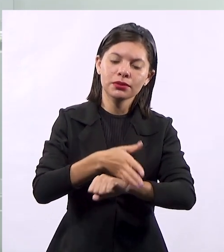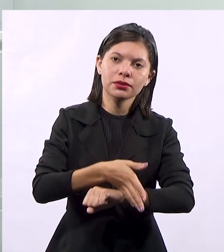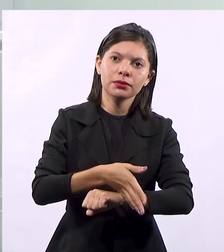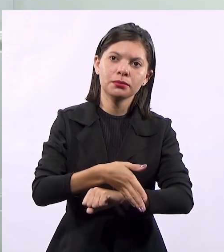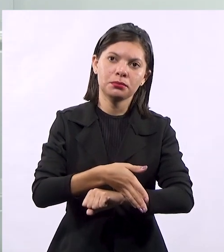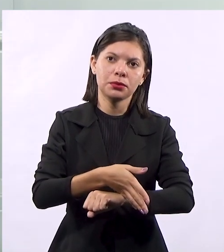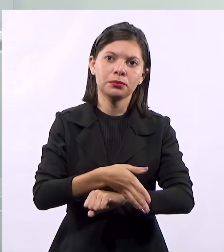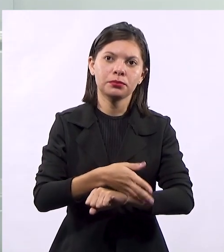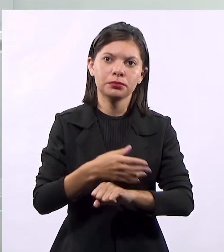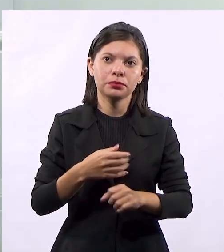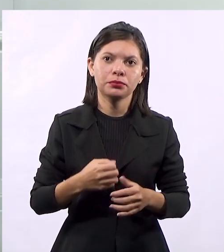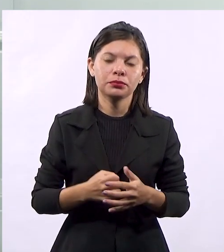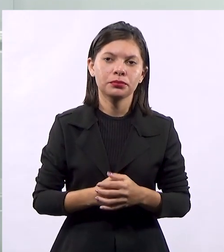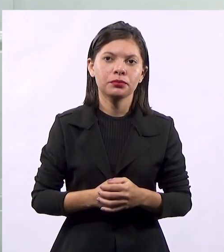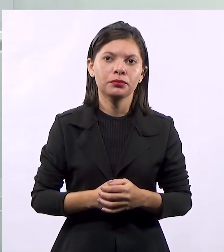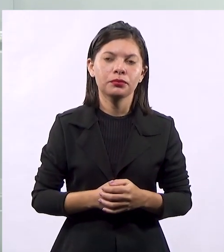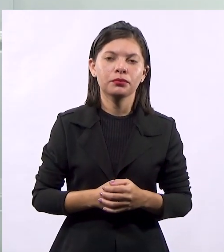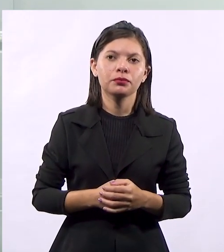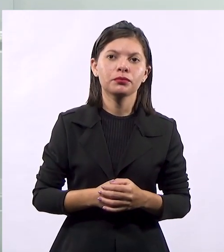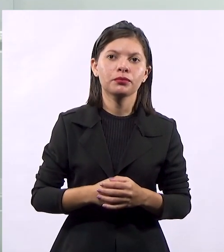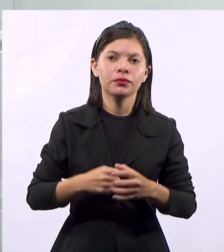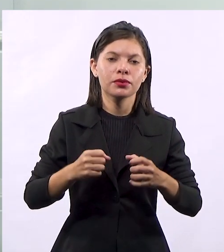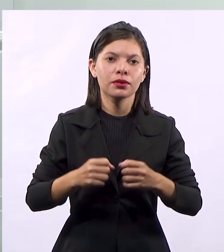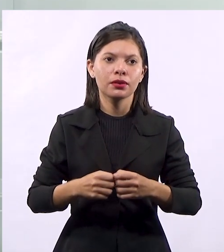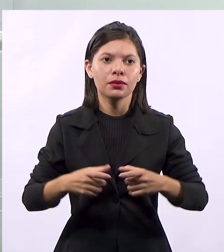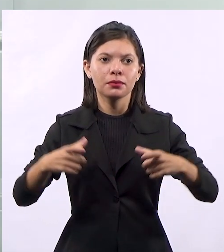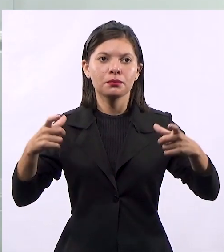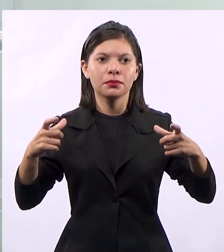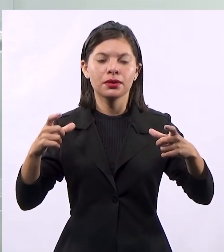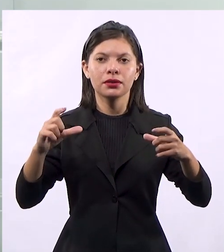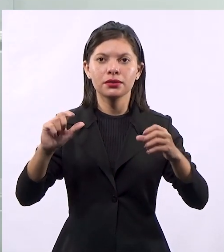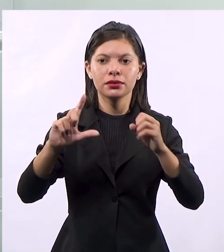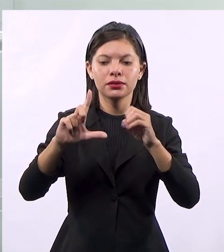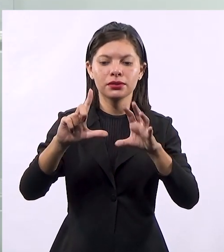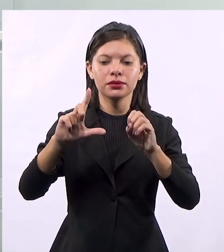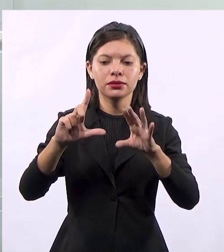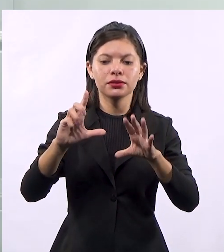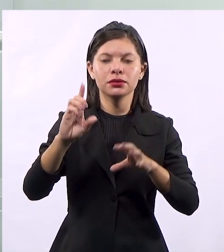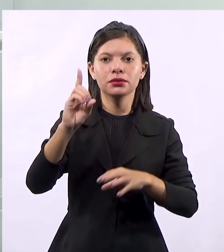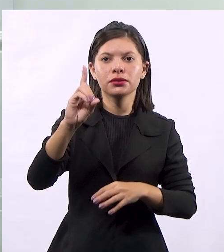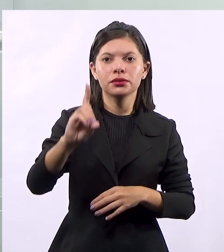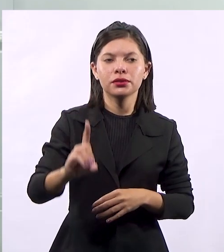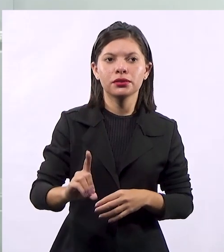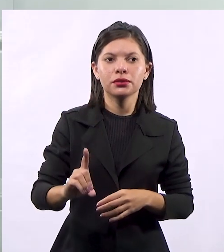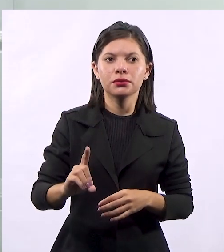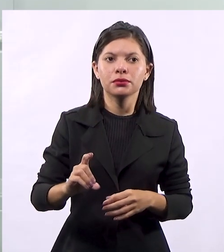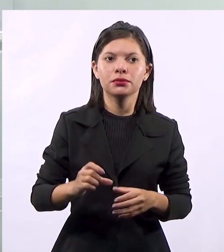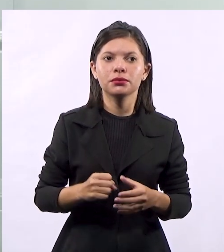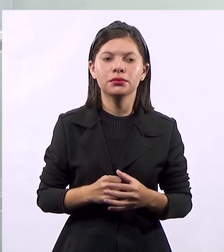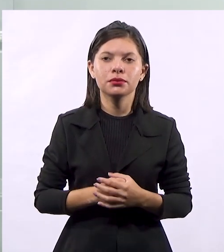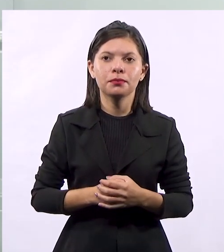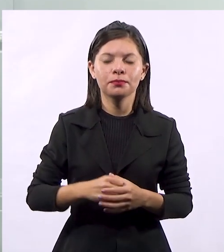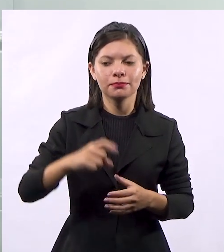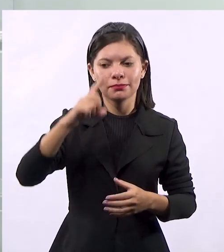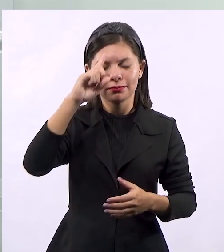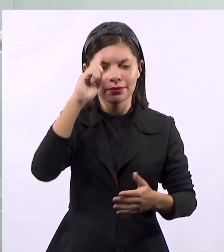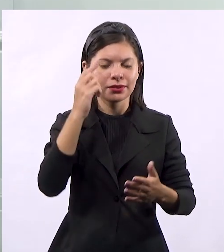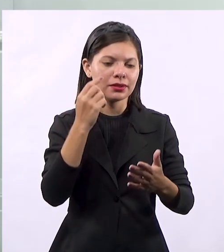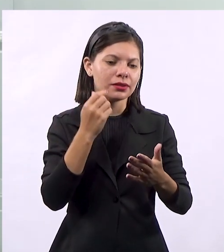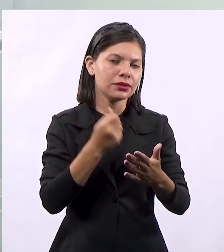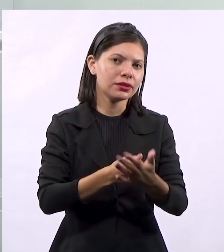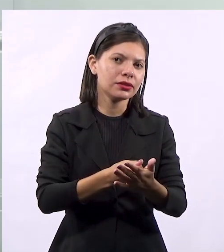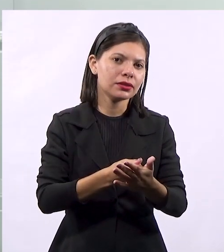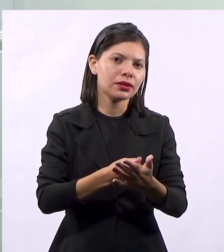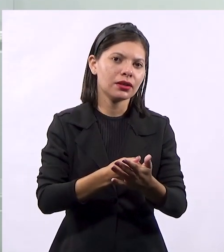aí, essas representações, tanto mais têm a garantia dos seus direitos, quanto mais